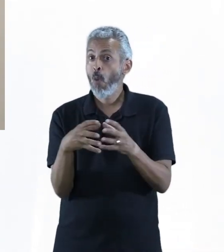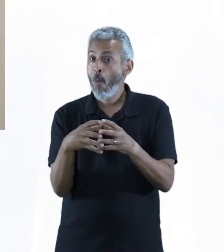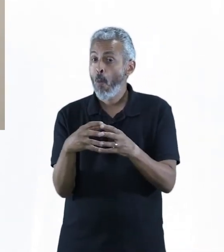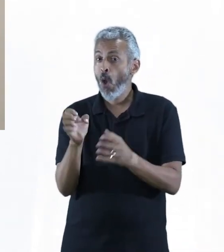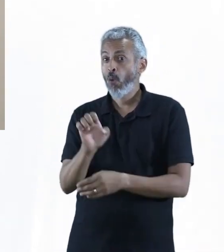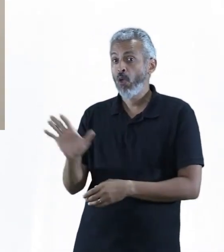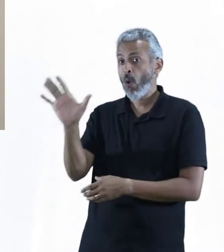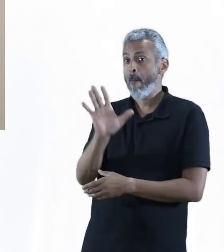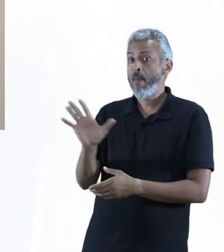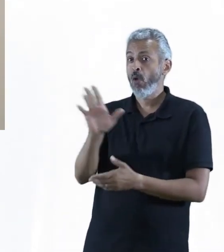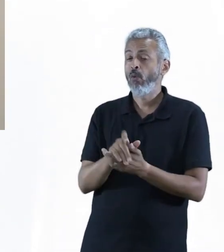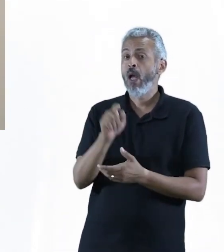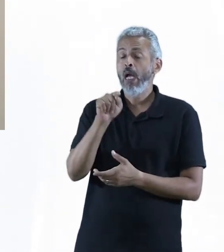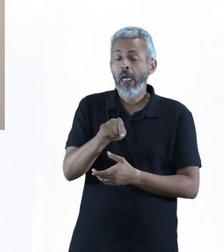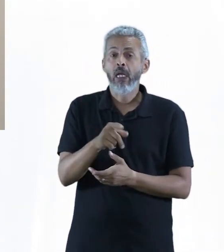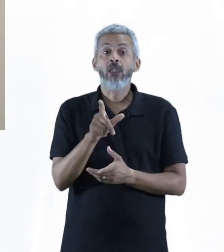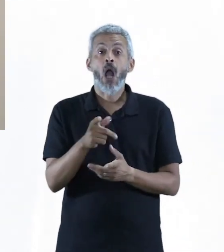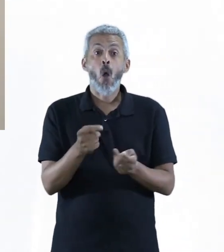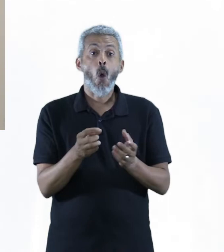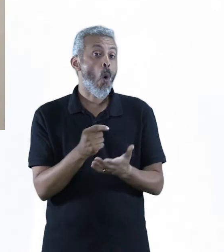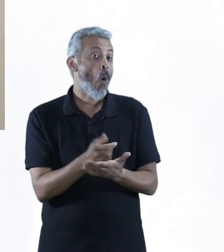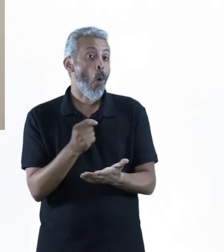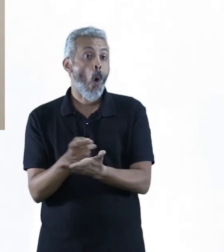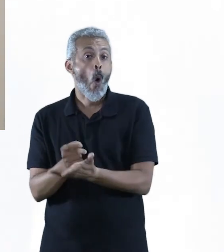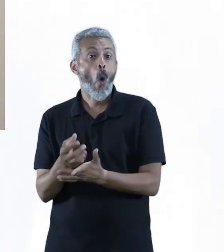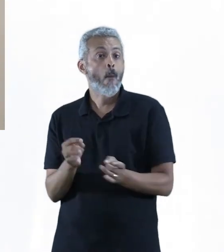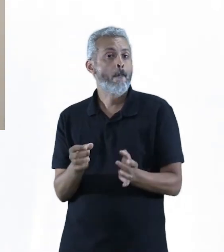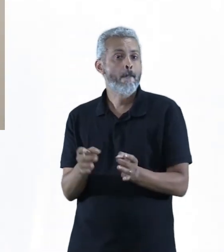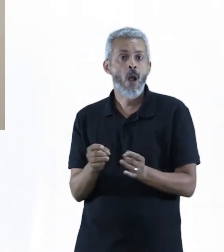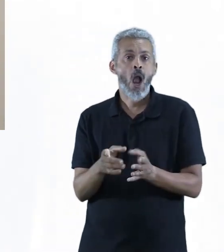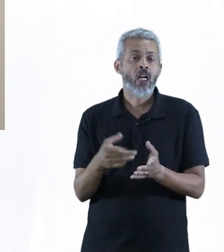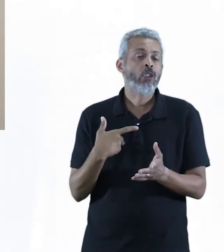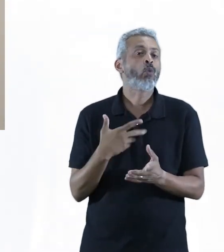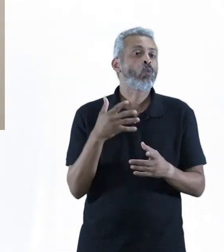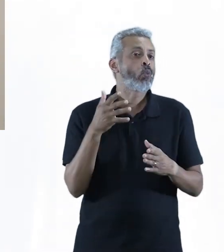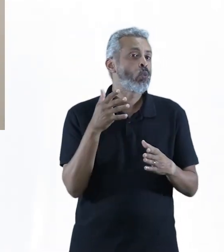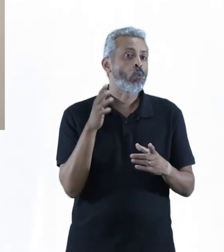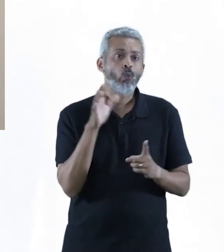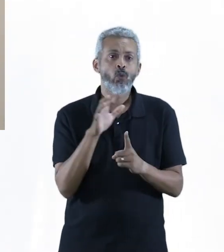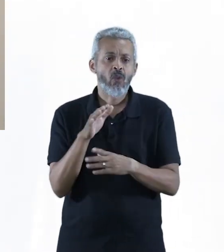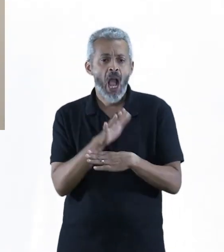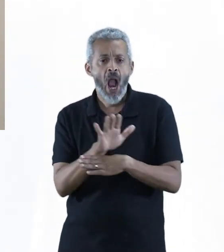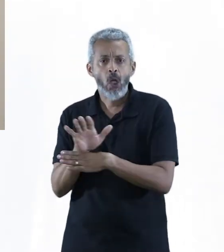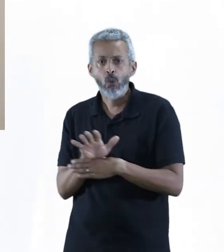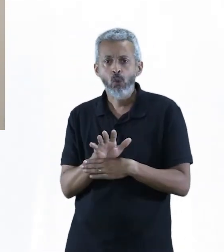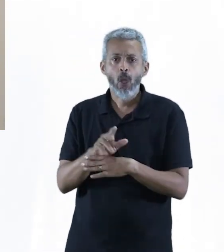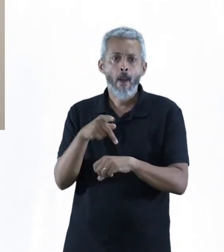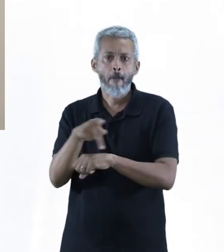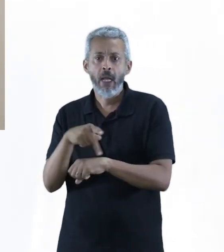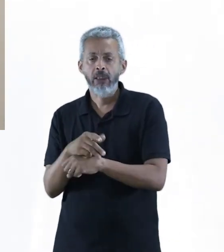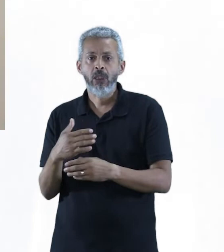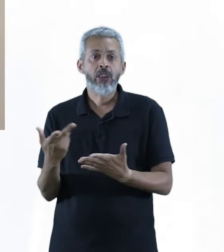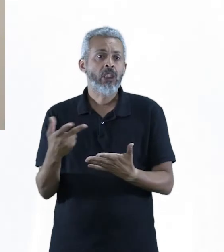mais íntegro, comércio cada vez mais favorecido entre os países e as fronteiras cada vez